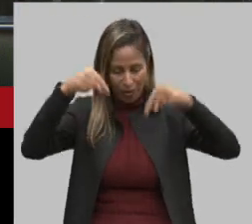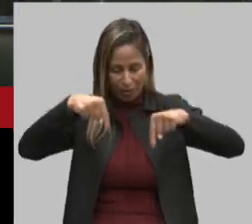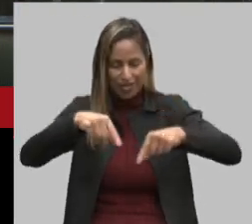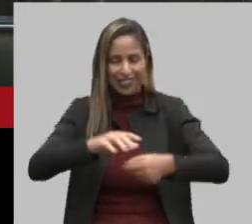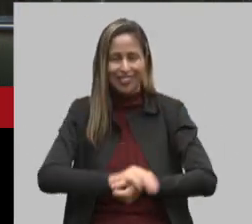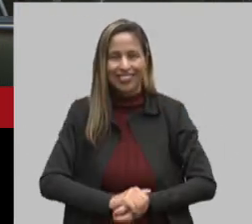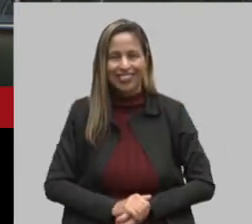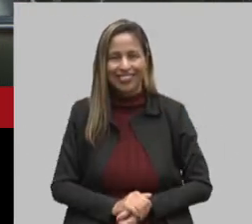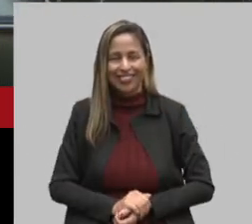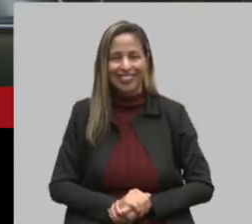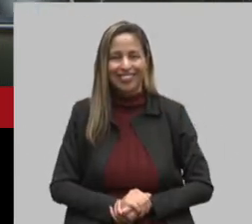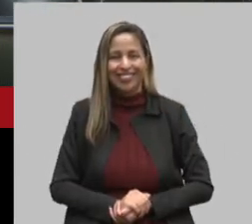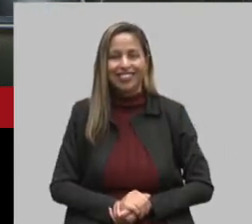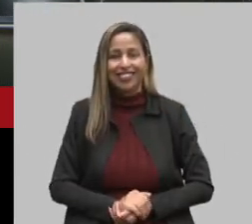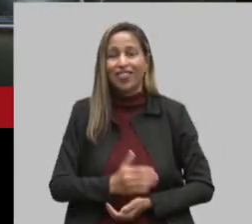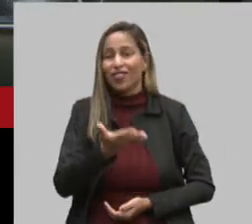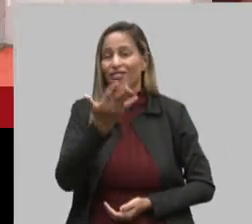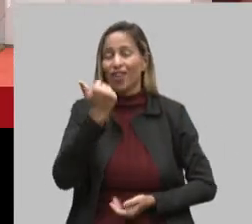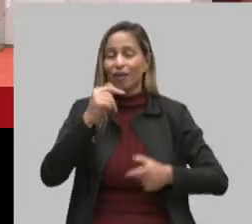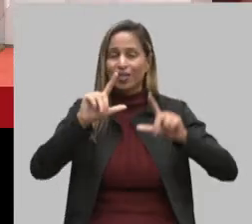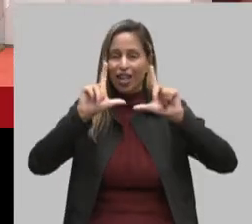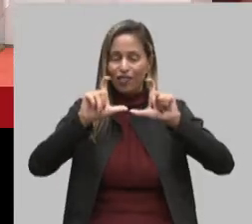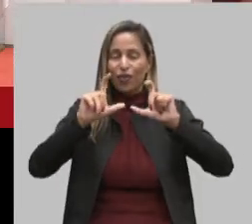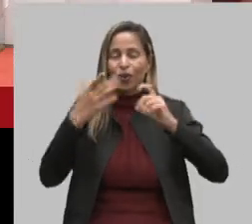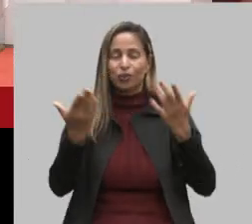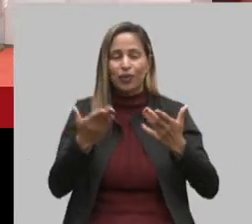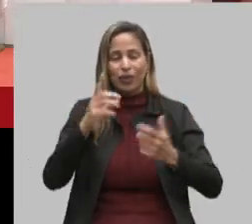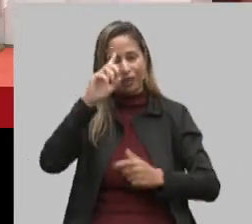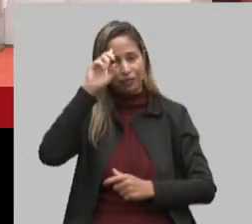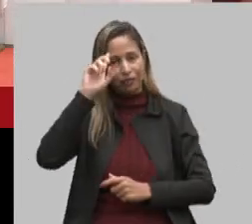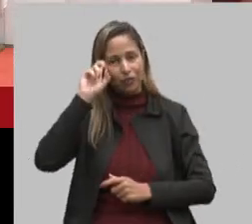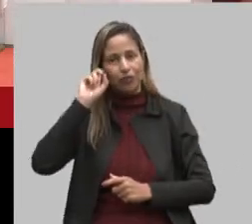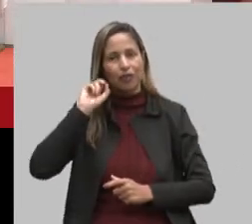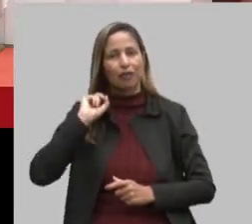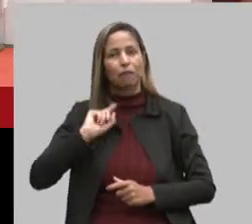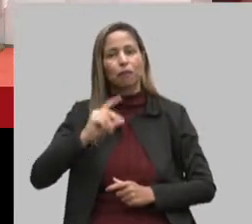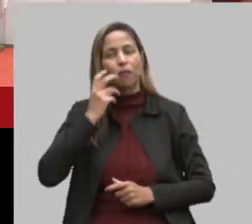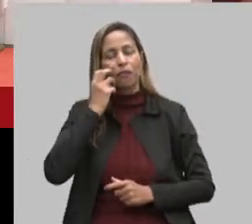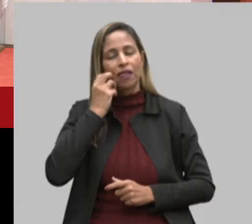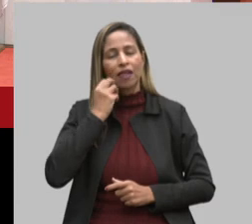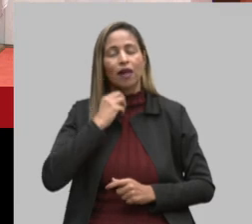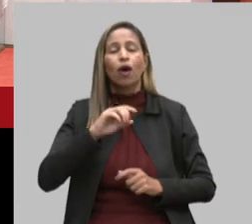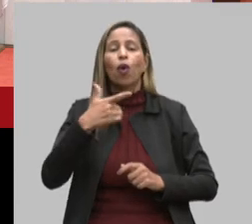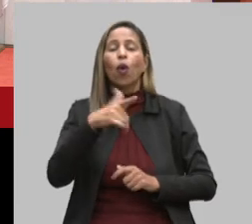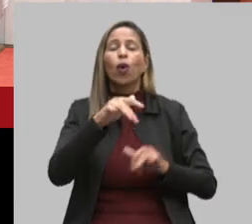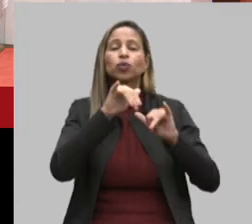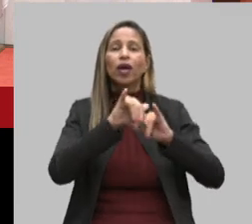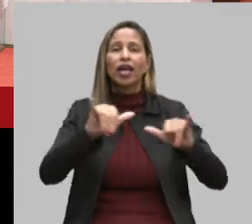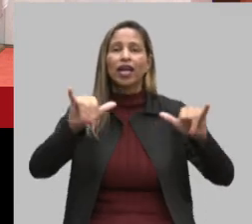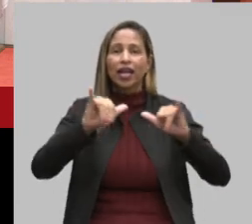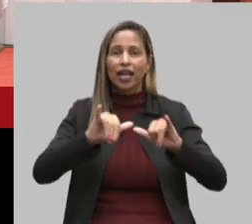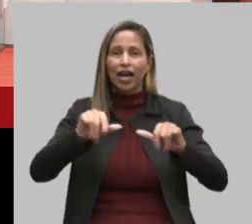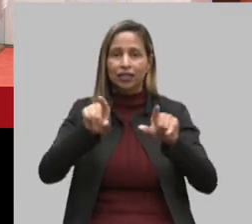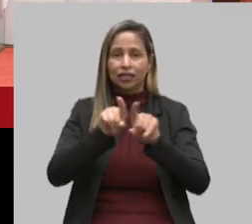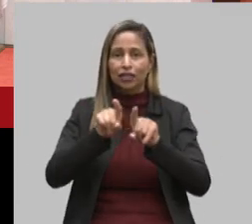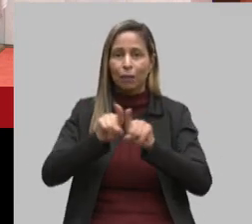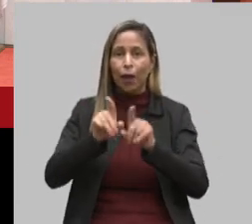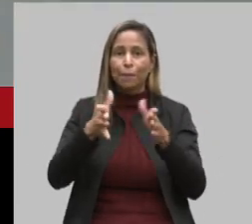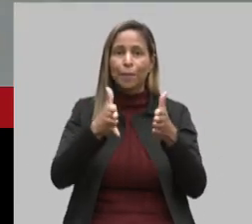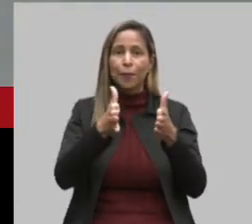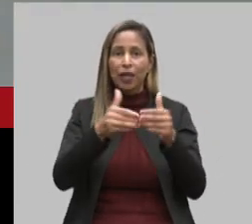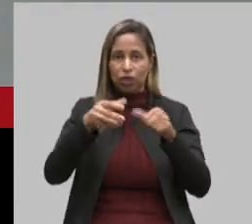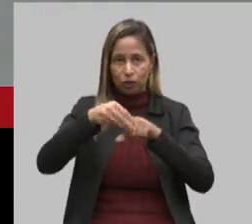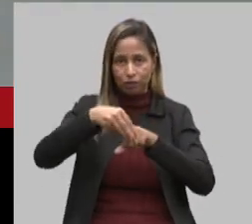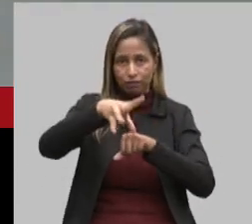deixar vamos à foto então se posicione aí eh um outro recado que o pessoal da taquigrafia também pediu para eu passar para